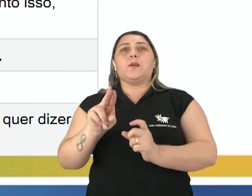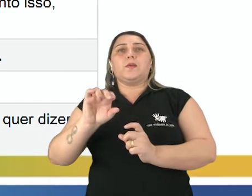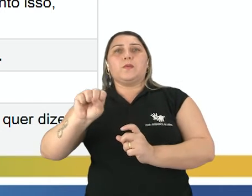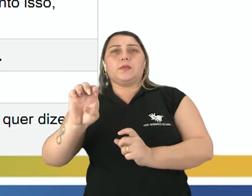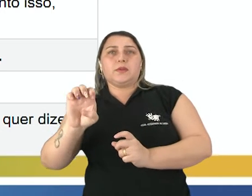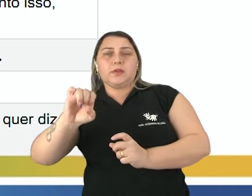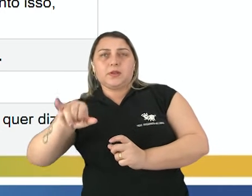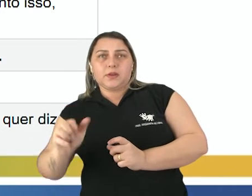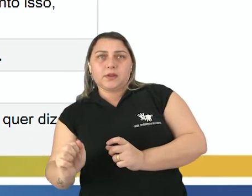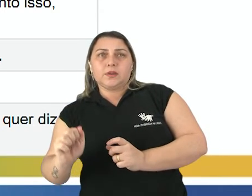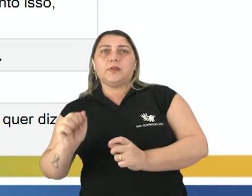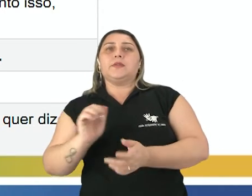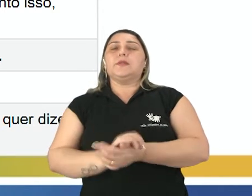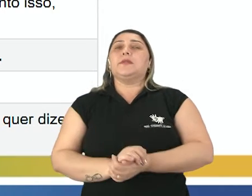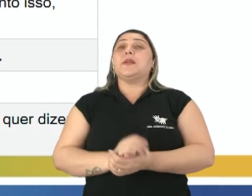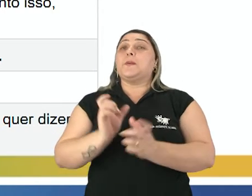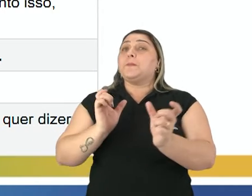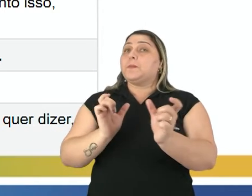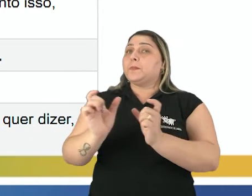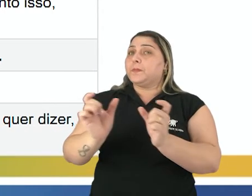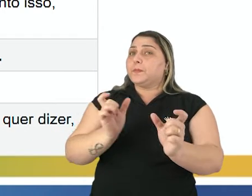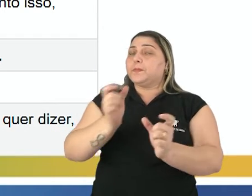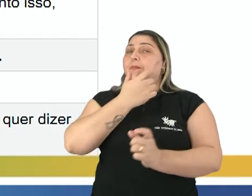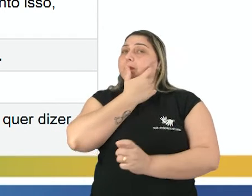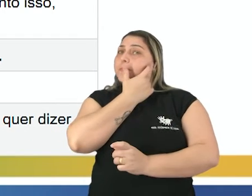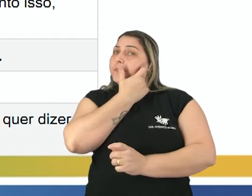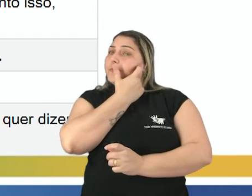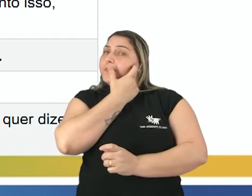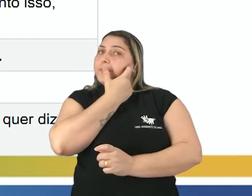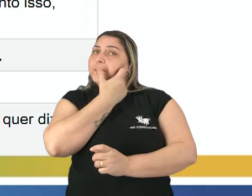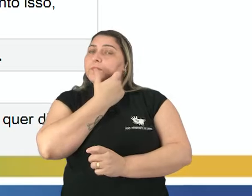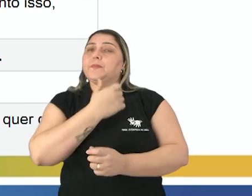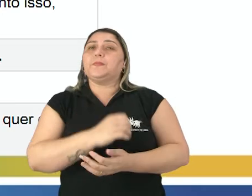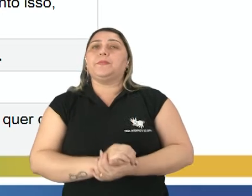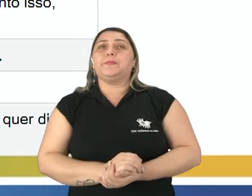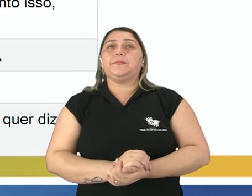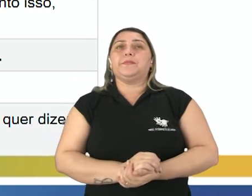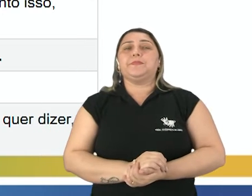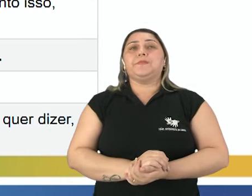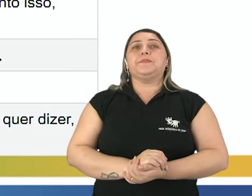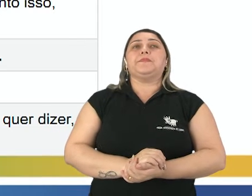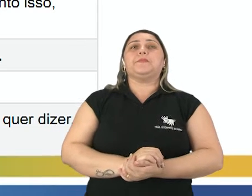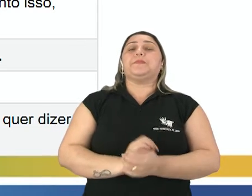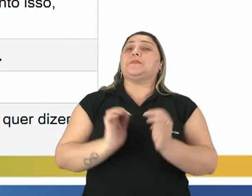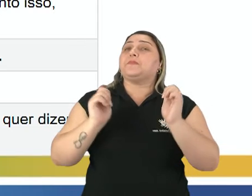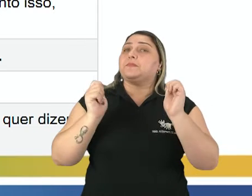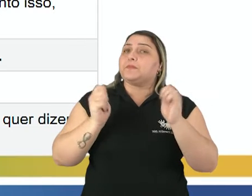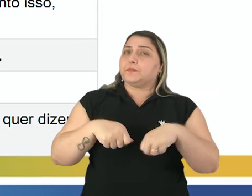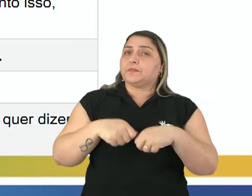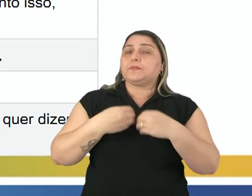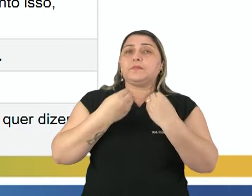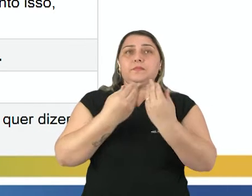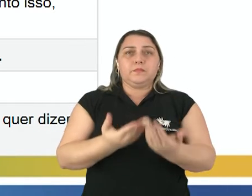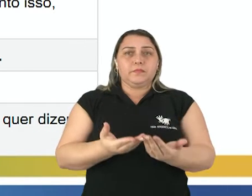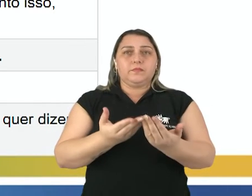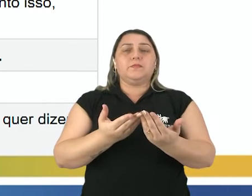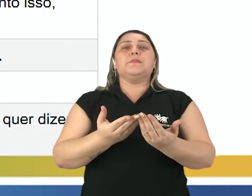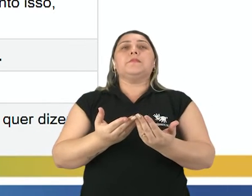são palavras que vão dar essa possibilidade, né, de